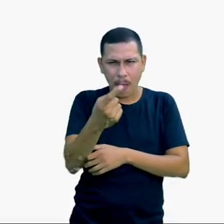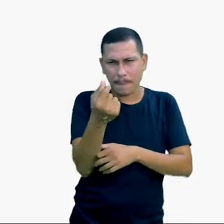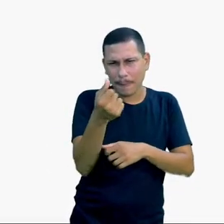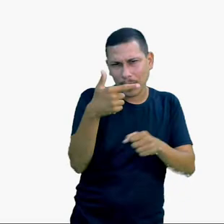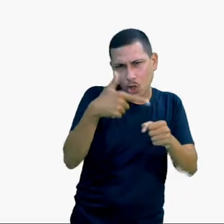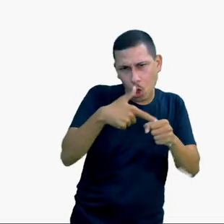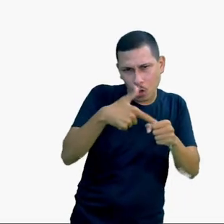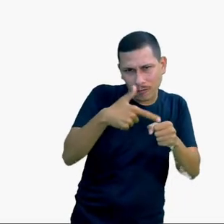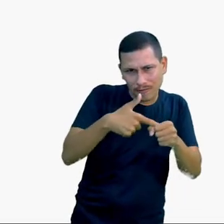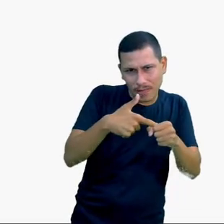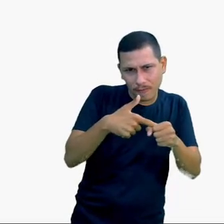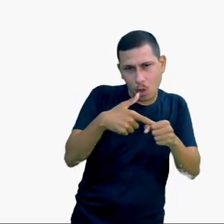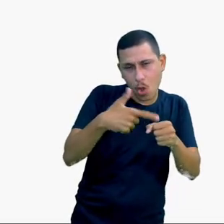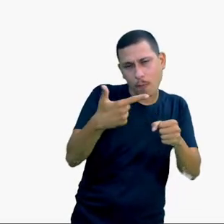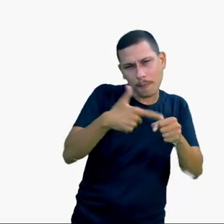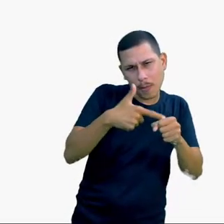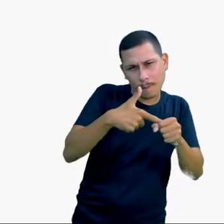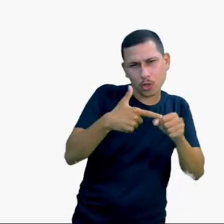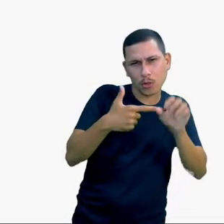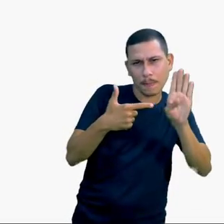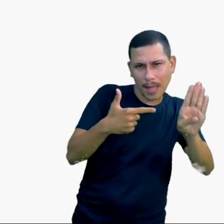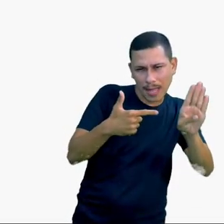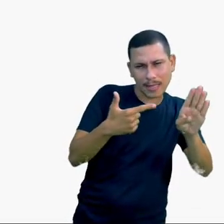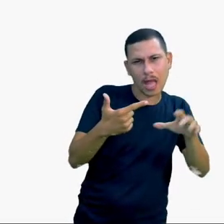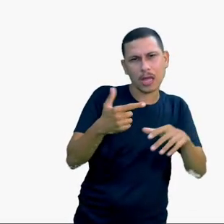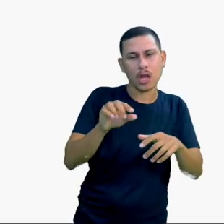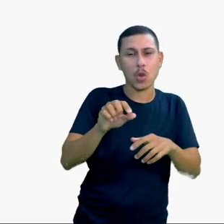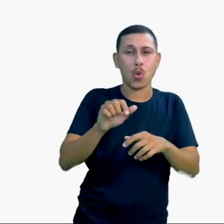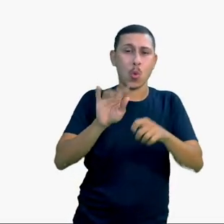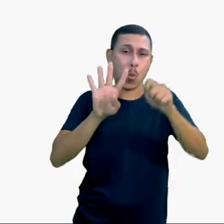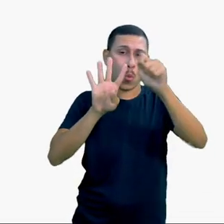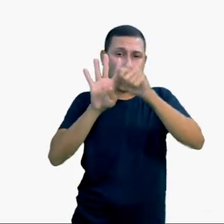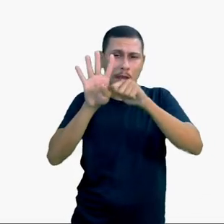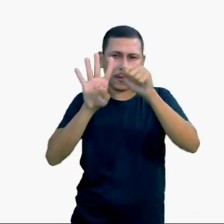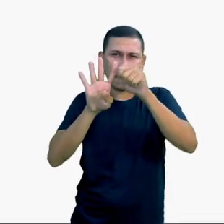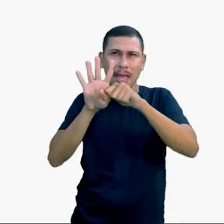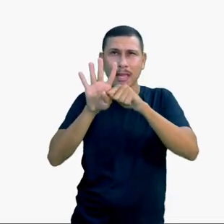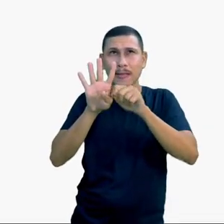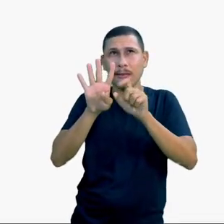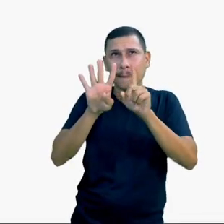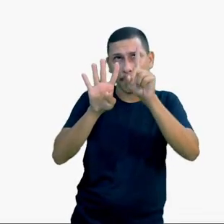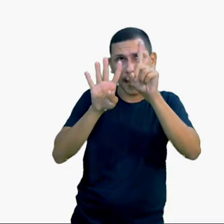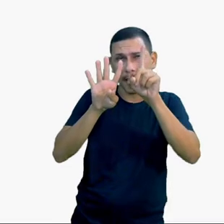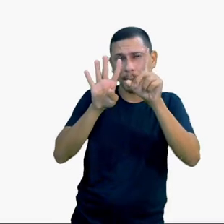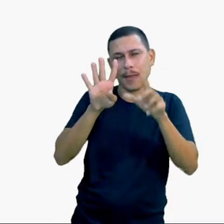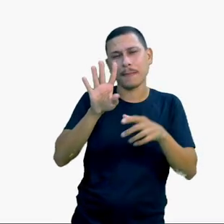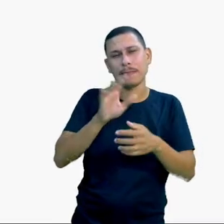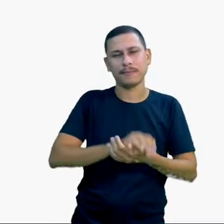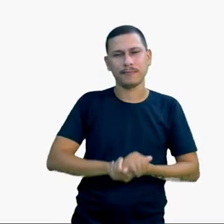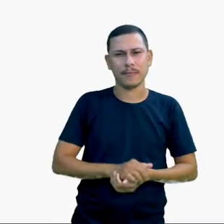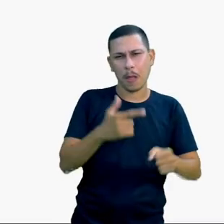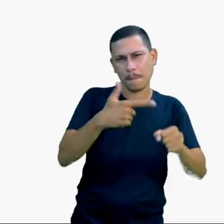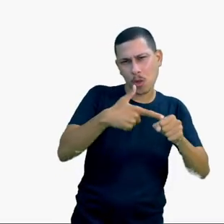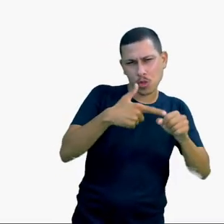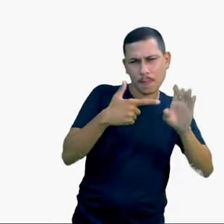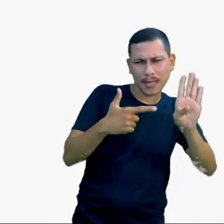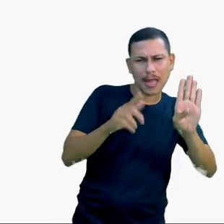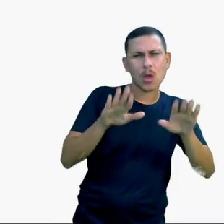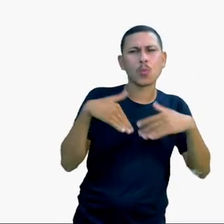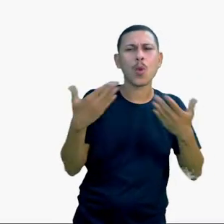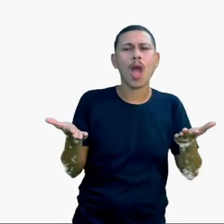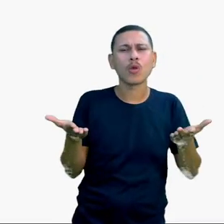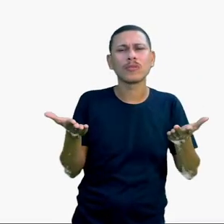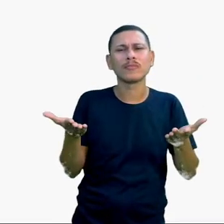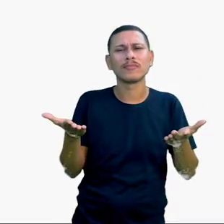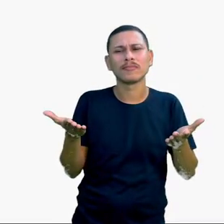beta nos 4 meses acima? Posto beta. Qual é o posto beta?